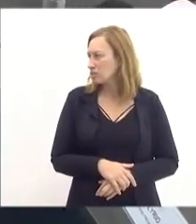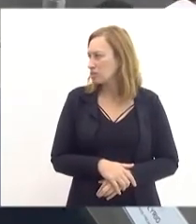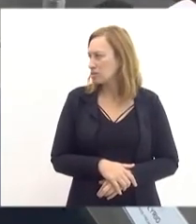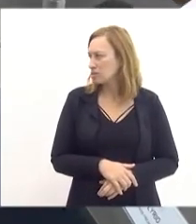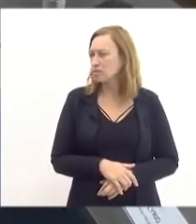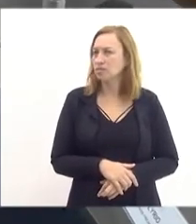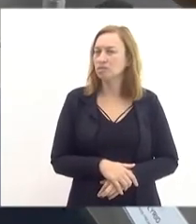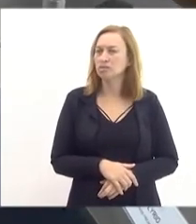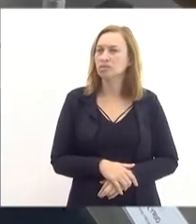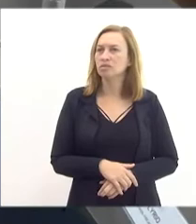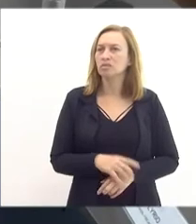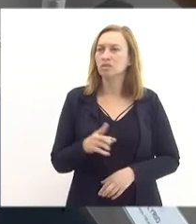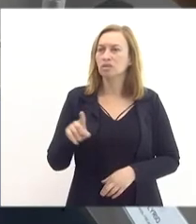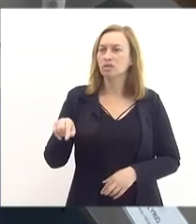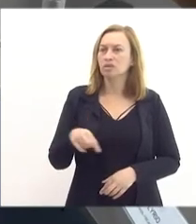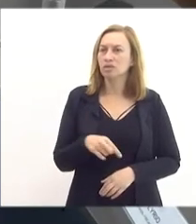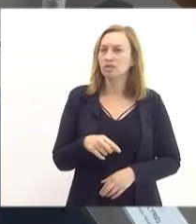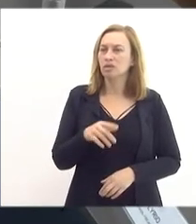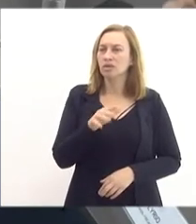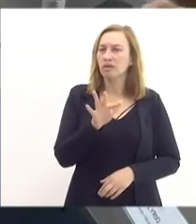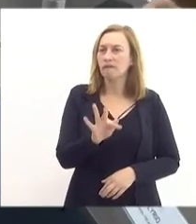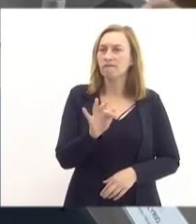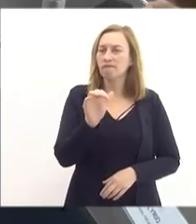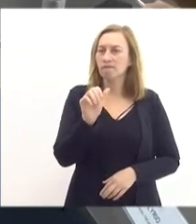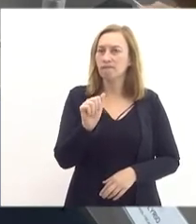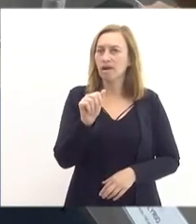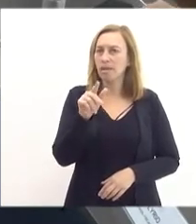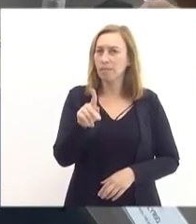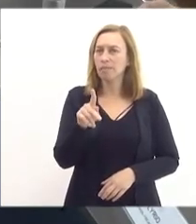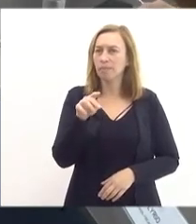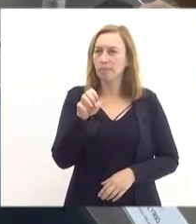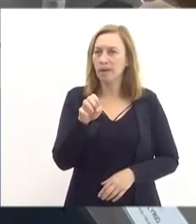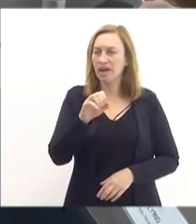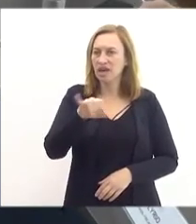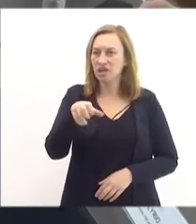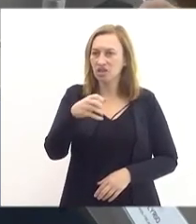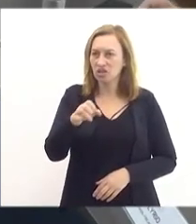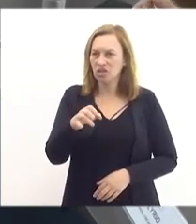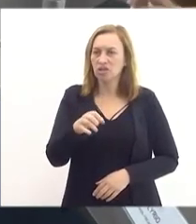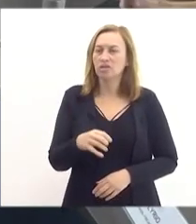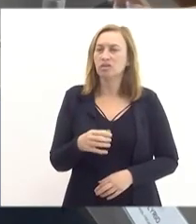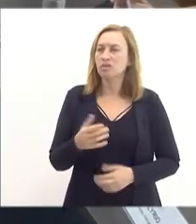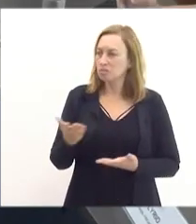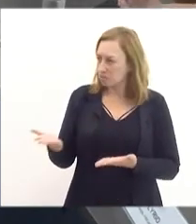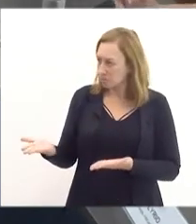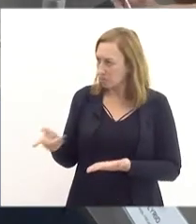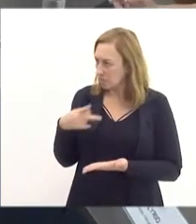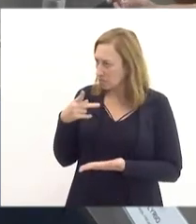registrando a presença da FAPERJ aqui, do Gerson Lima. Pois não, Gerson?